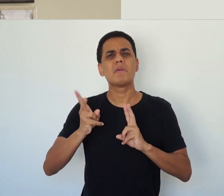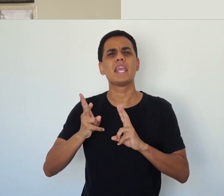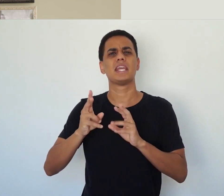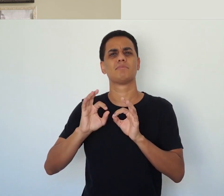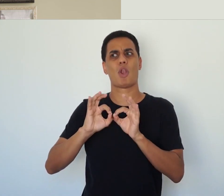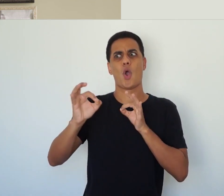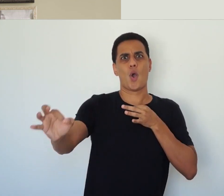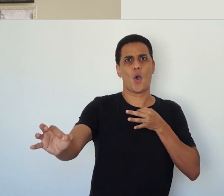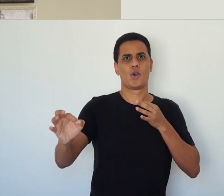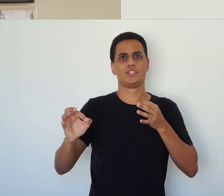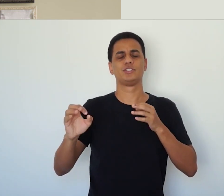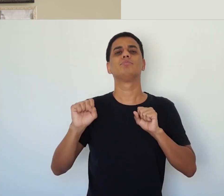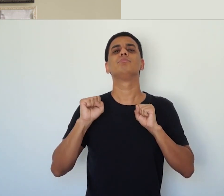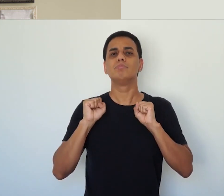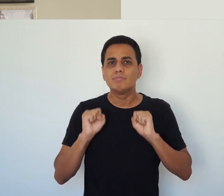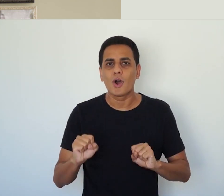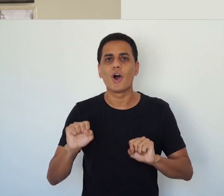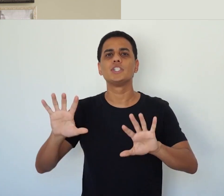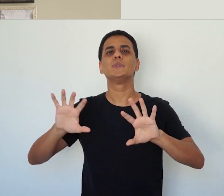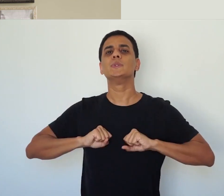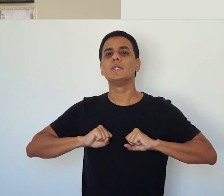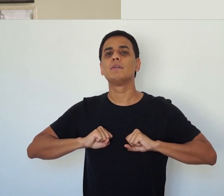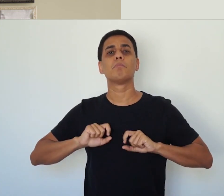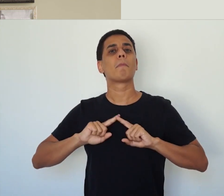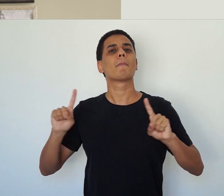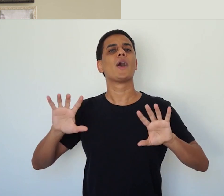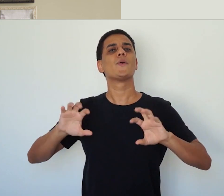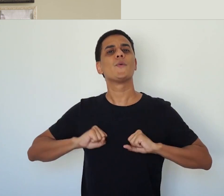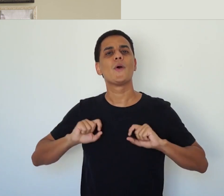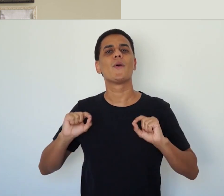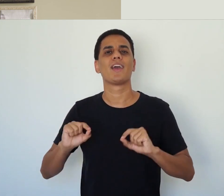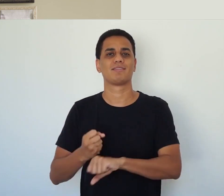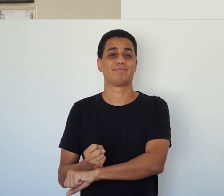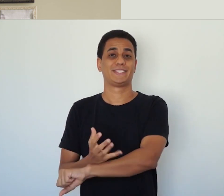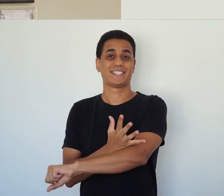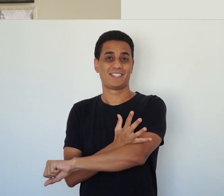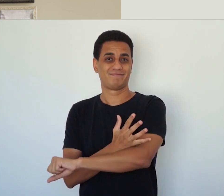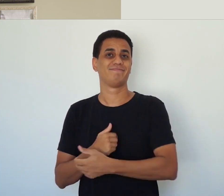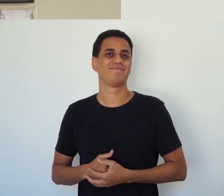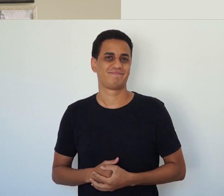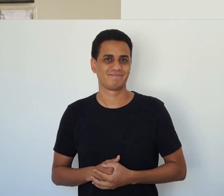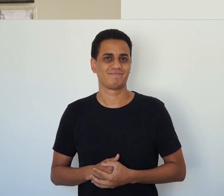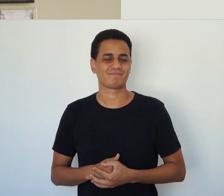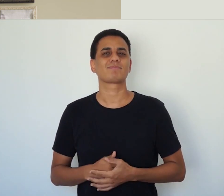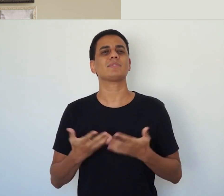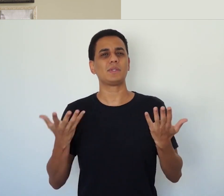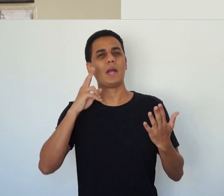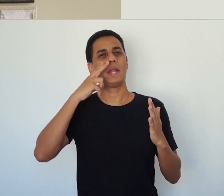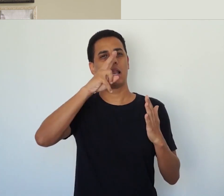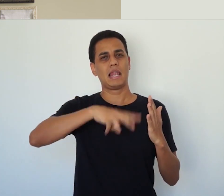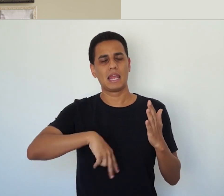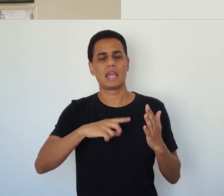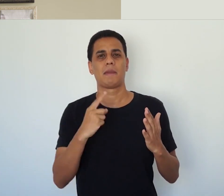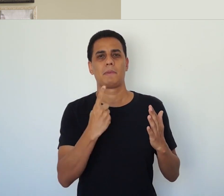sendo afetados mesmo à distância, afetados não fisicamente, mas emocionalmente. Então,